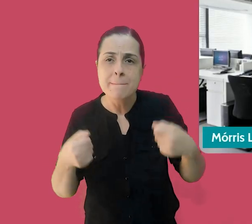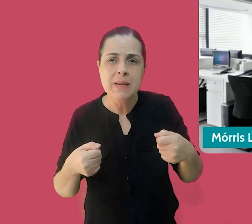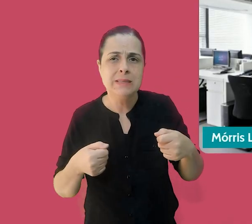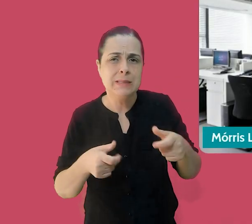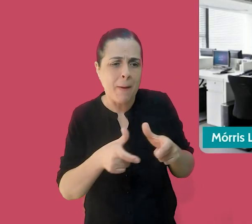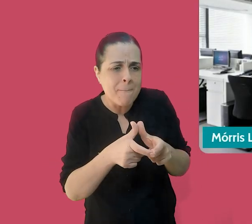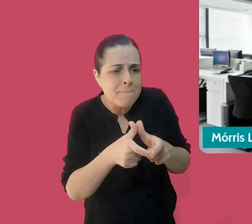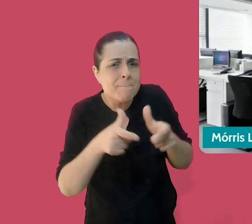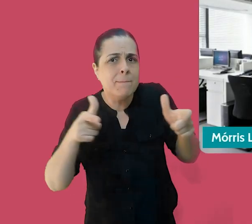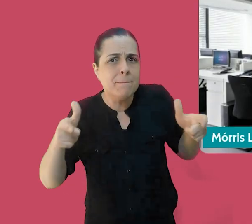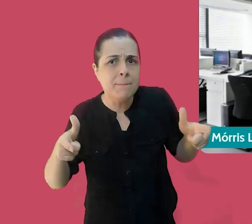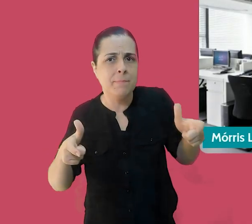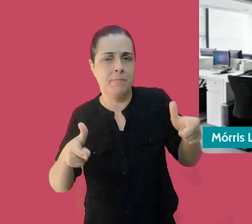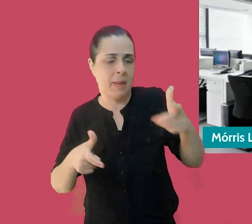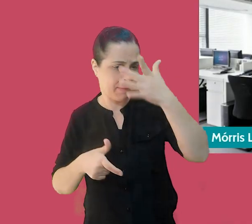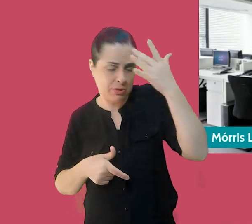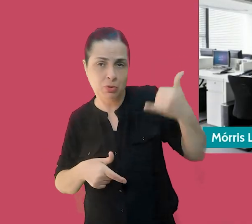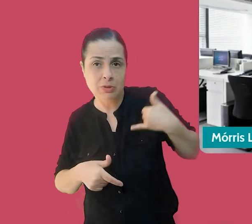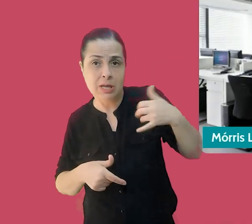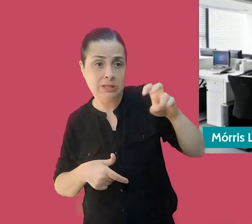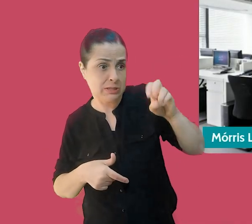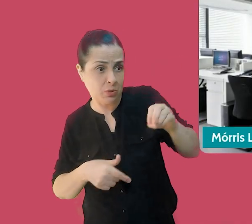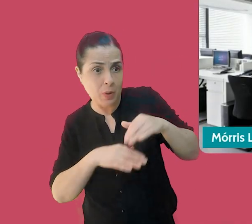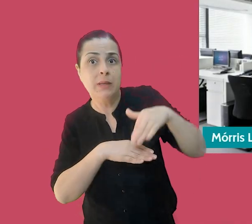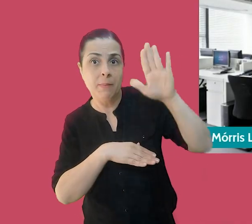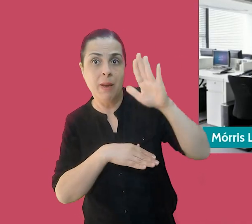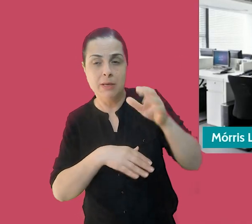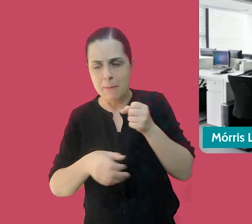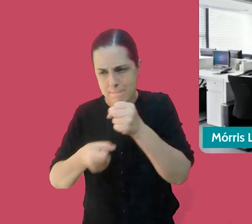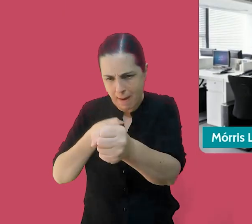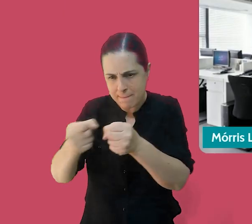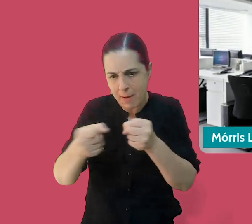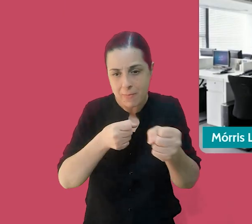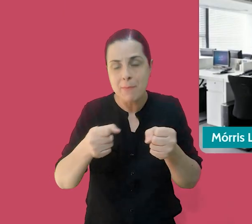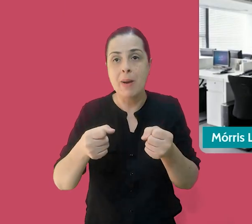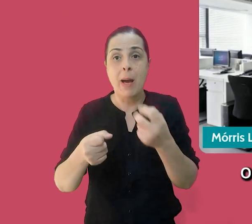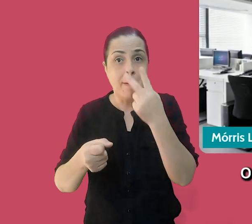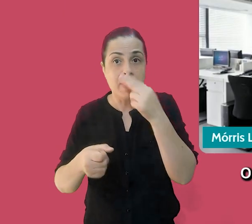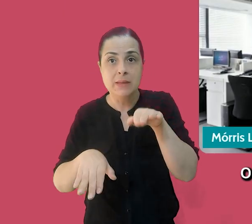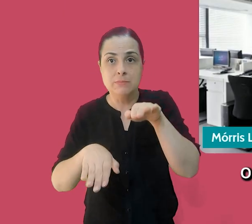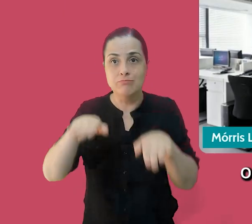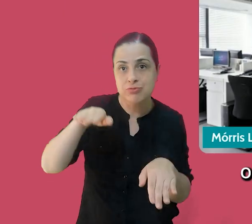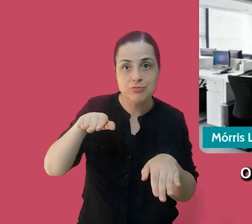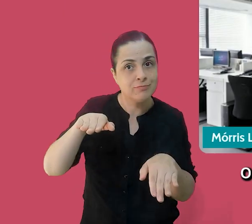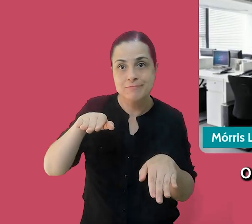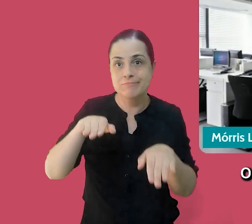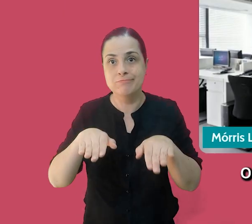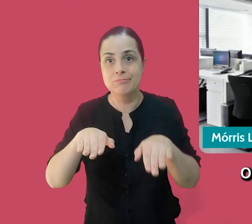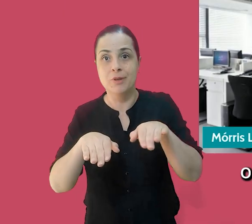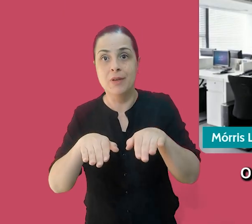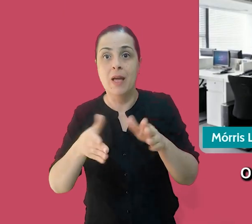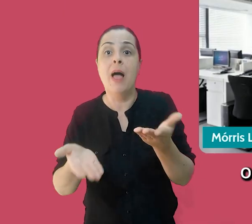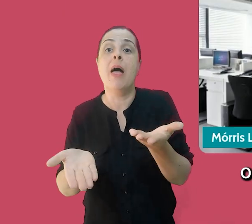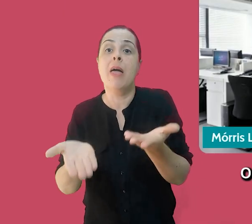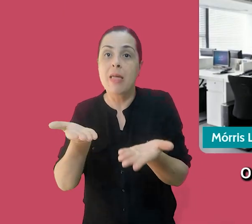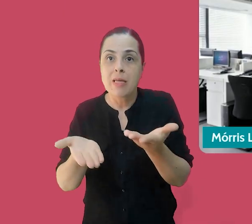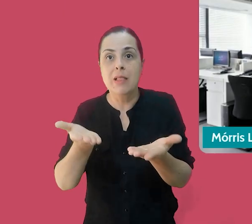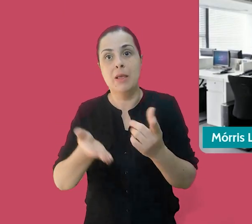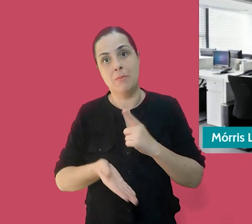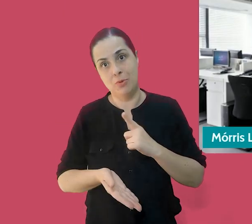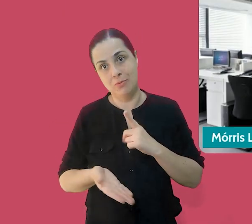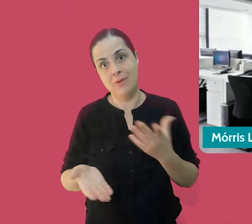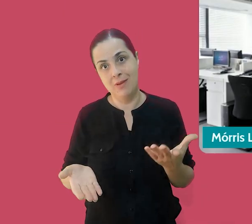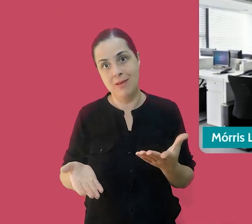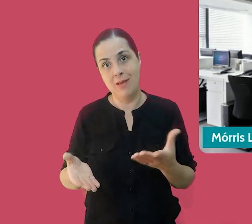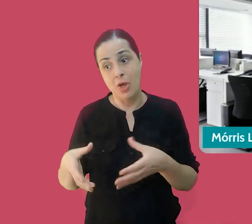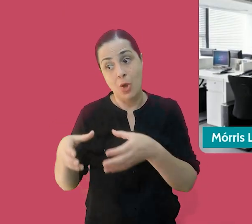mais para ter maior equilíbrio entre as gerações, e a partir daí realmente entender o porquê e o como integrar essas gerações,